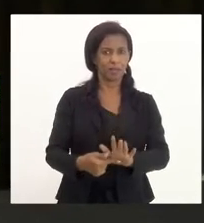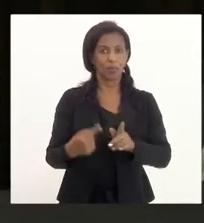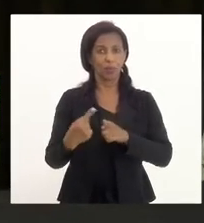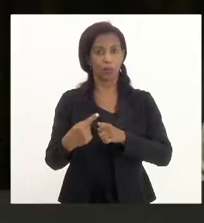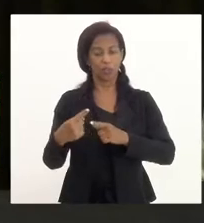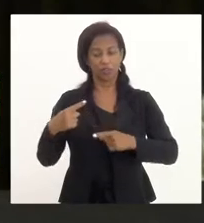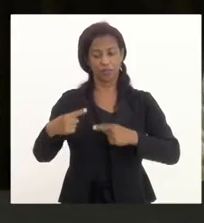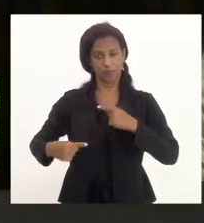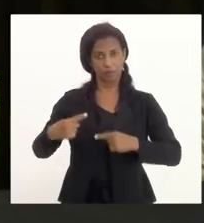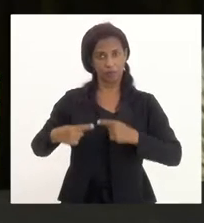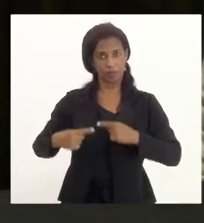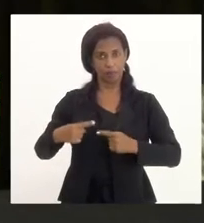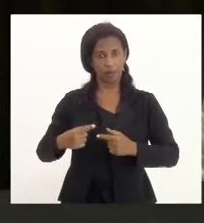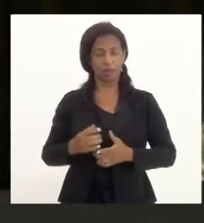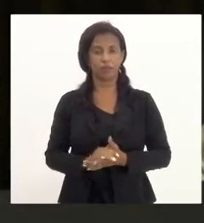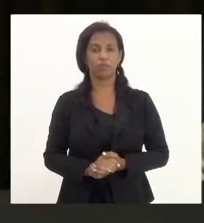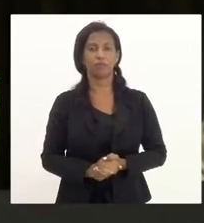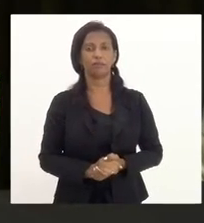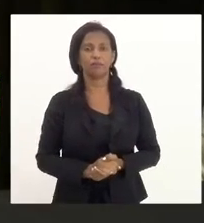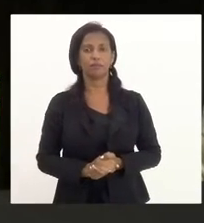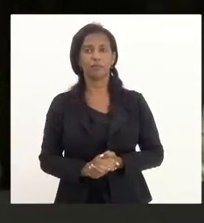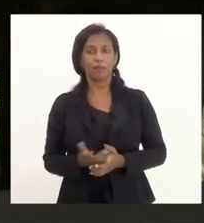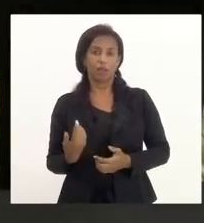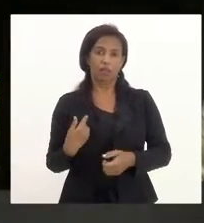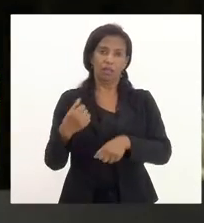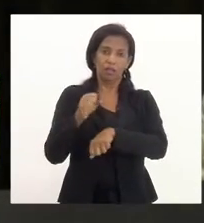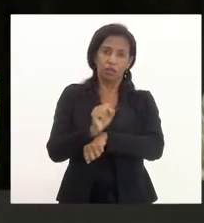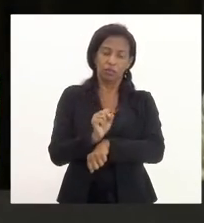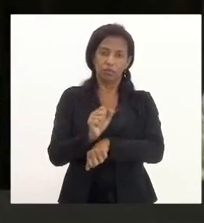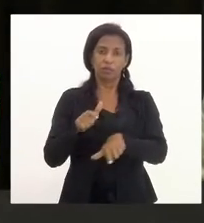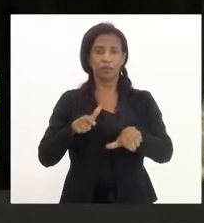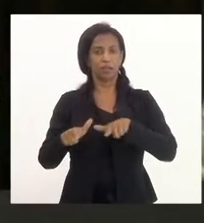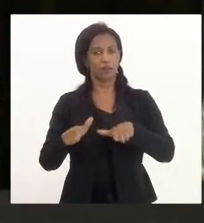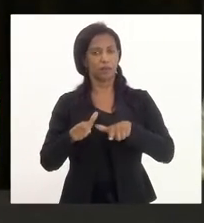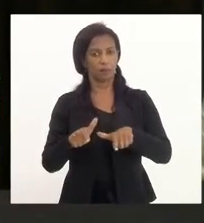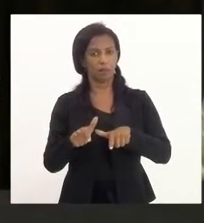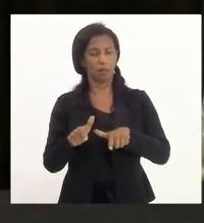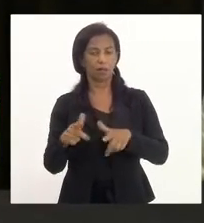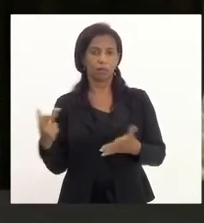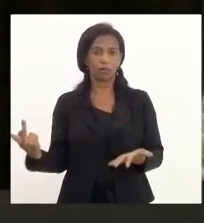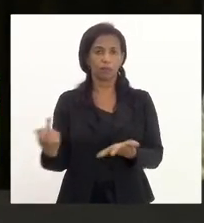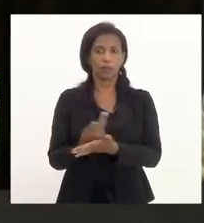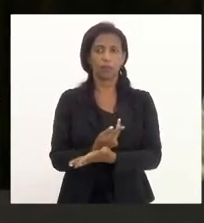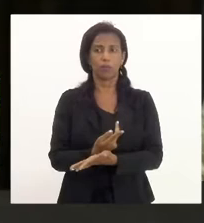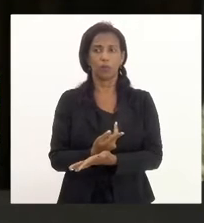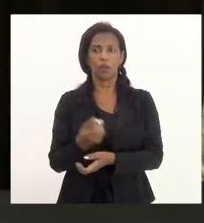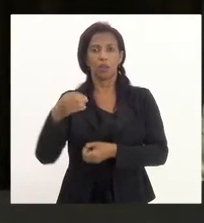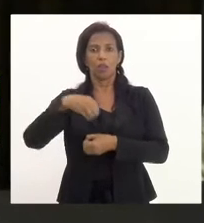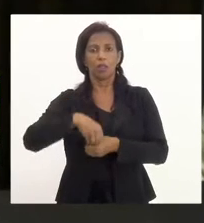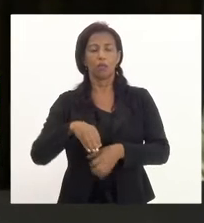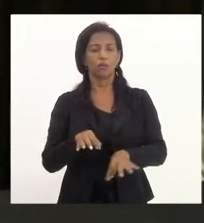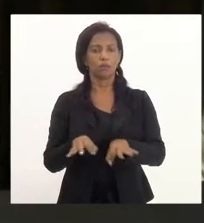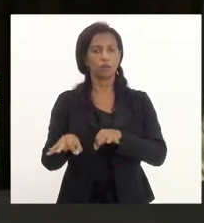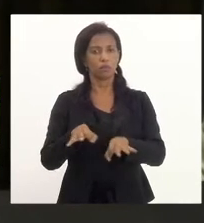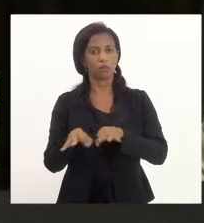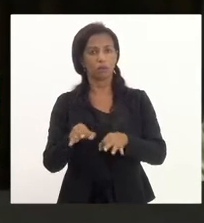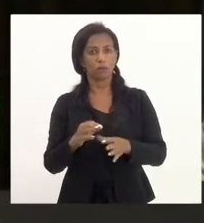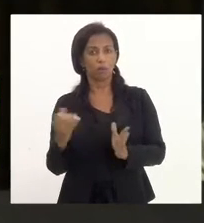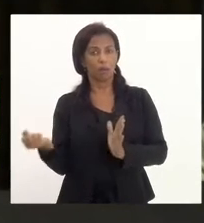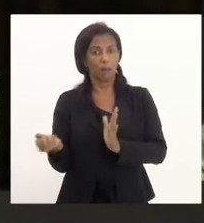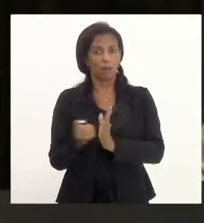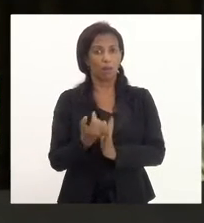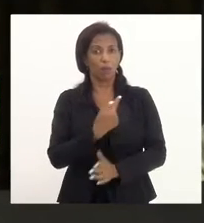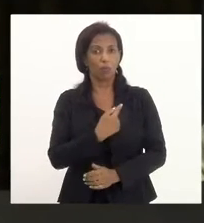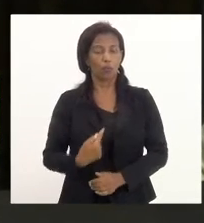gente tá fazendo um debate que a gente é espera e vai trabalhar para quem seda no plano que é em última instância a